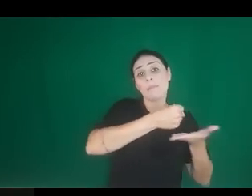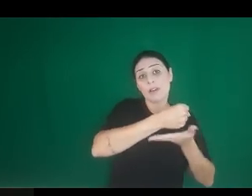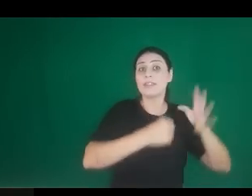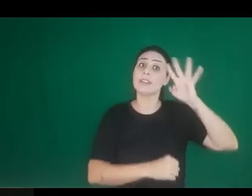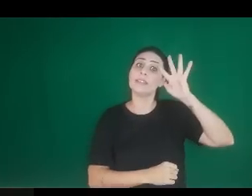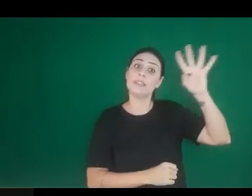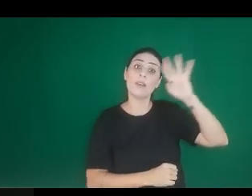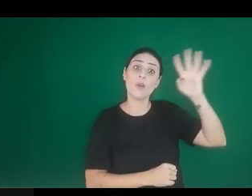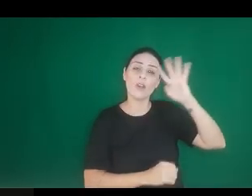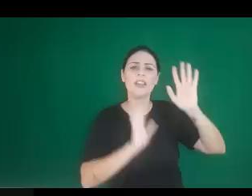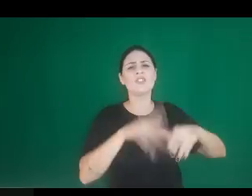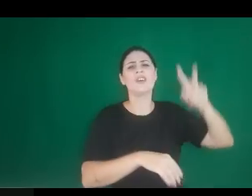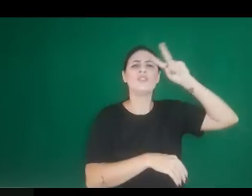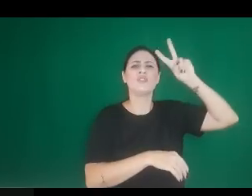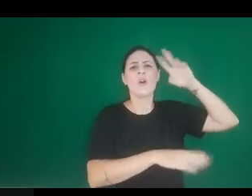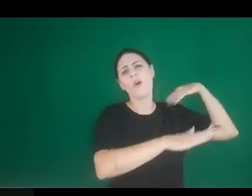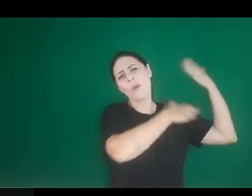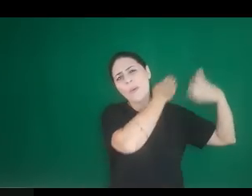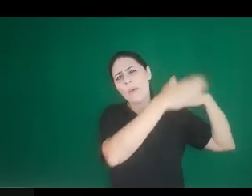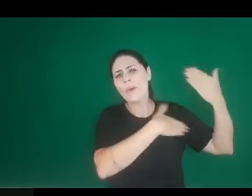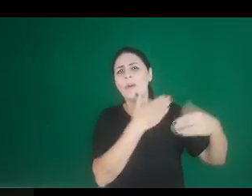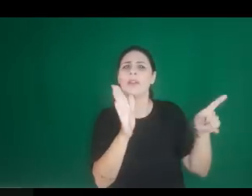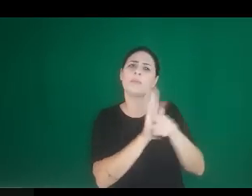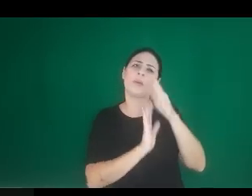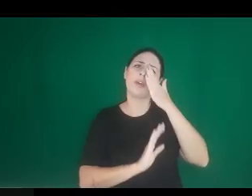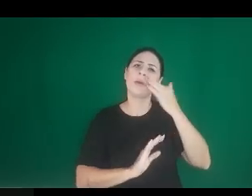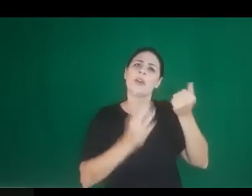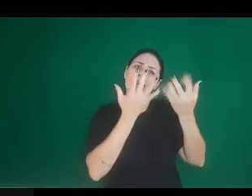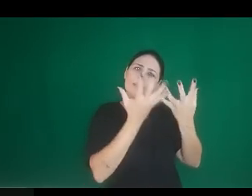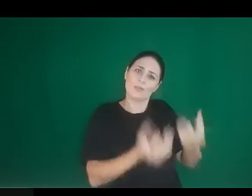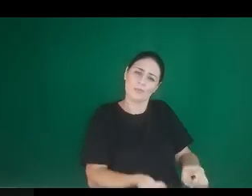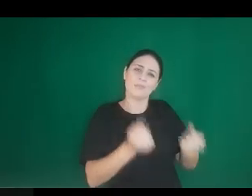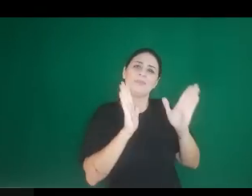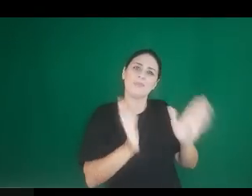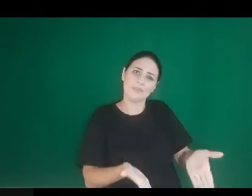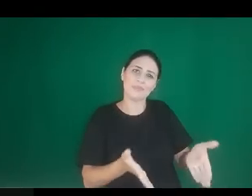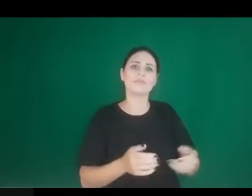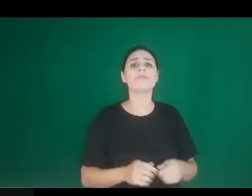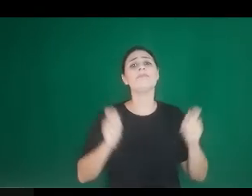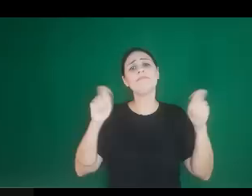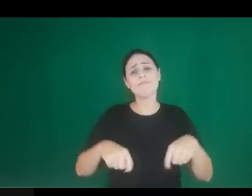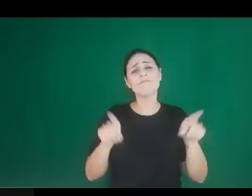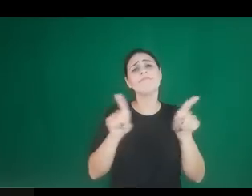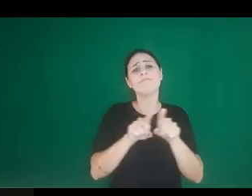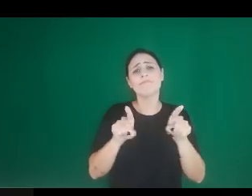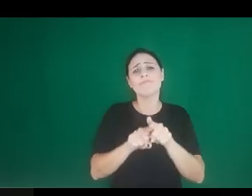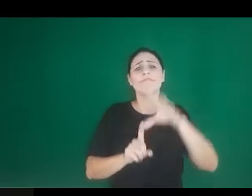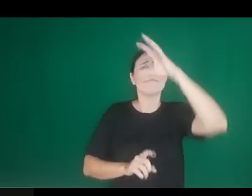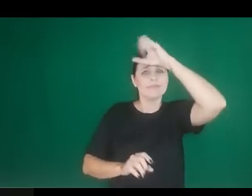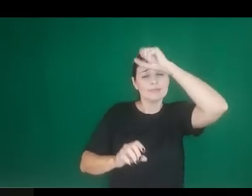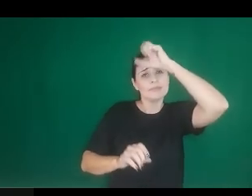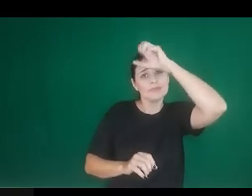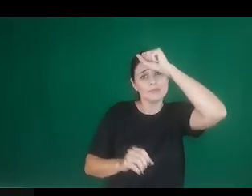a fundamentação teórica, que já historicamente é assumida por vocês no município, poderia ser mais voltado